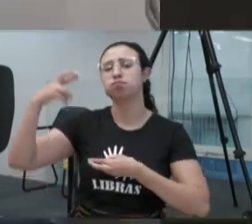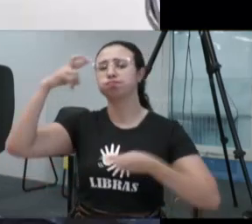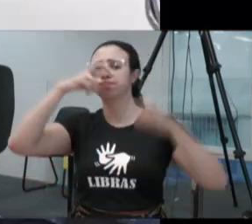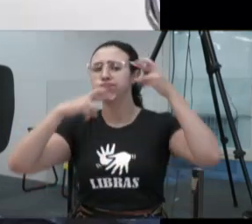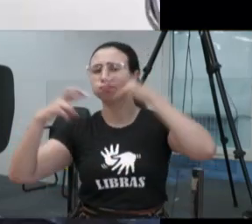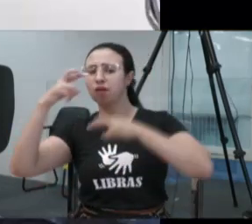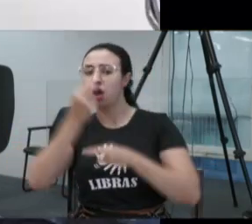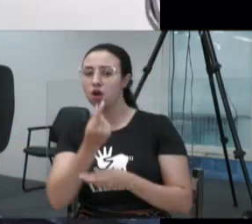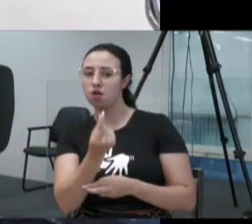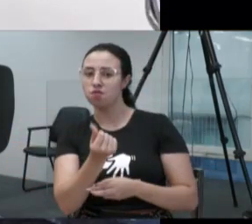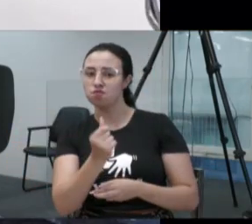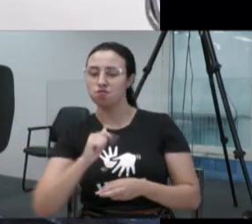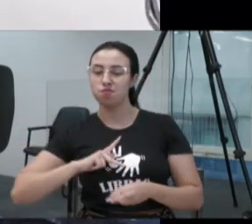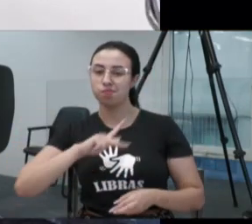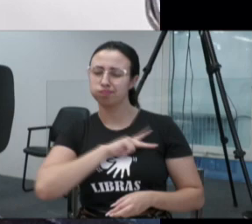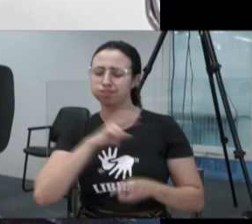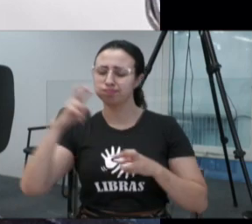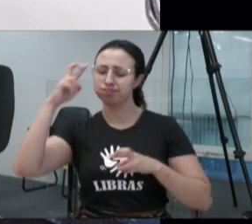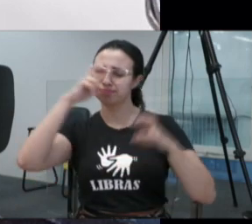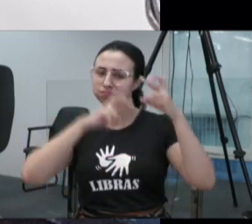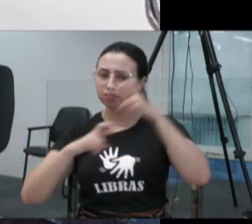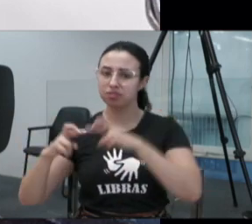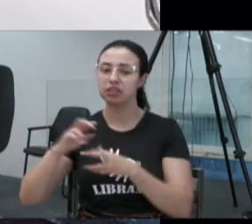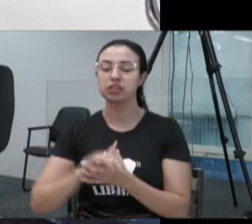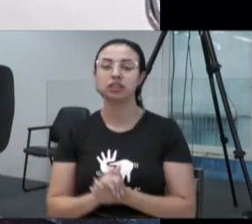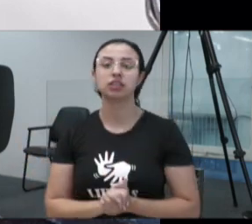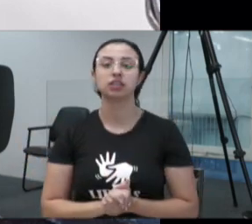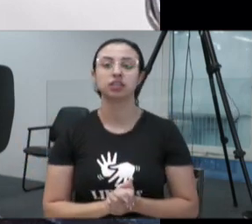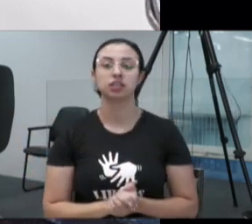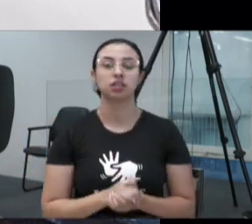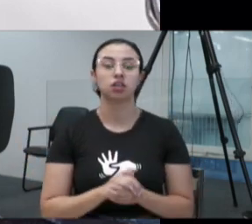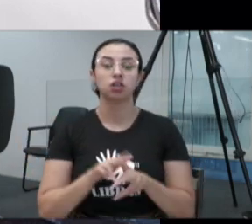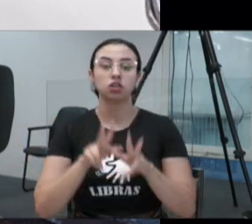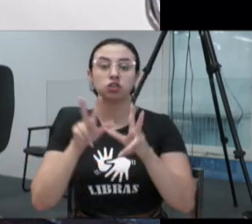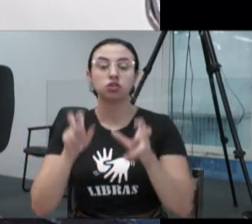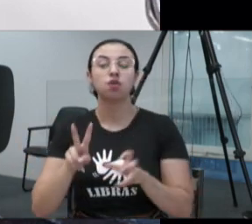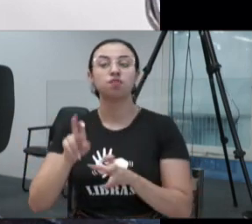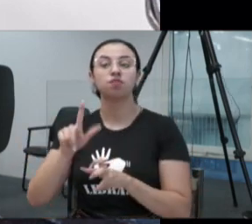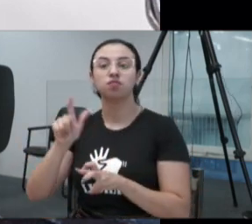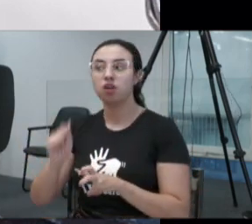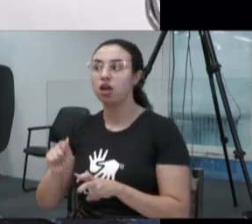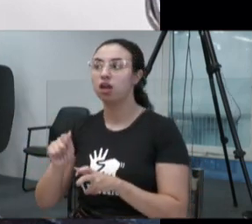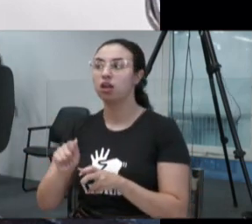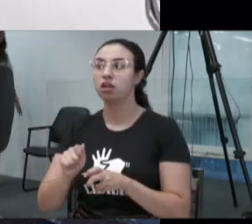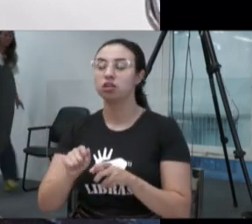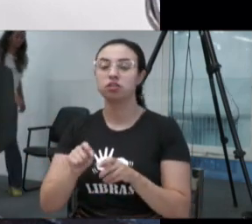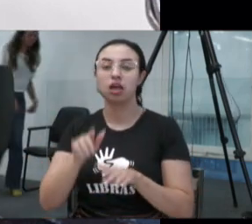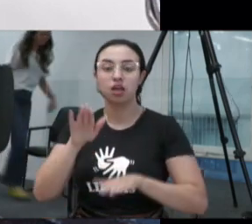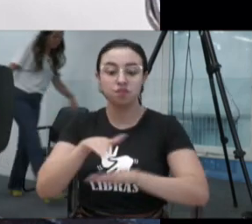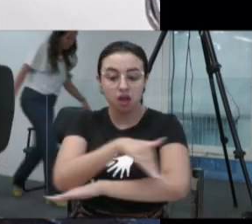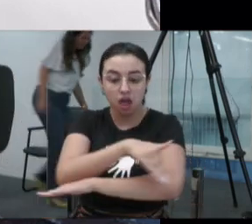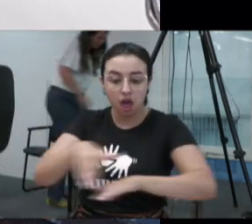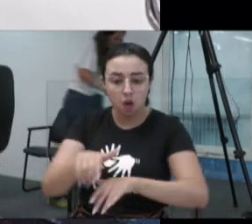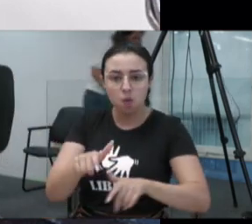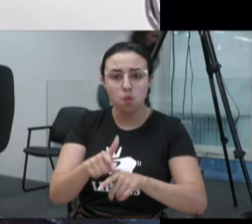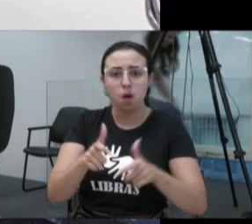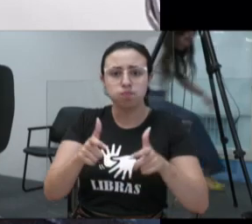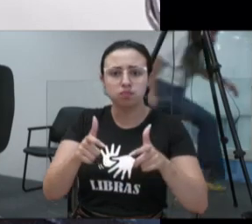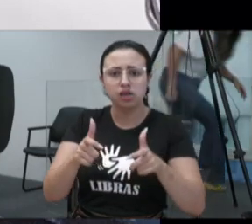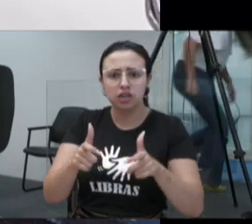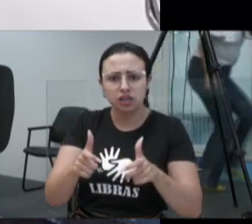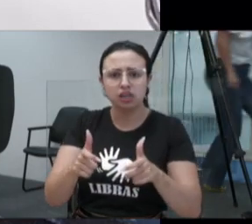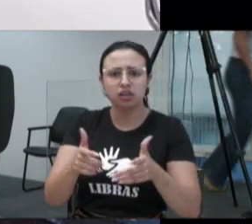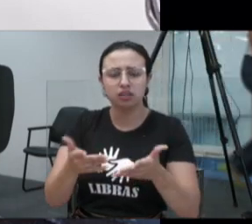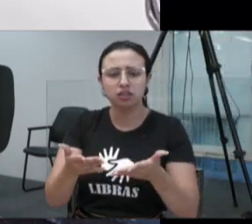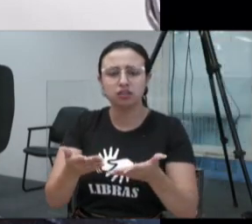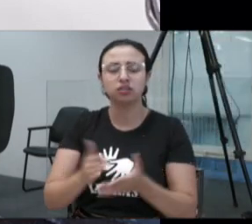do dinheiro público, essa questão das valas abertas e mal compostas ali pela Copasa.